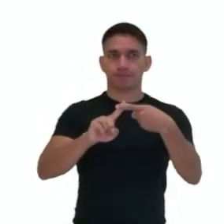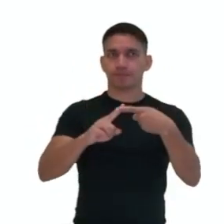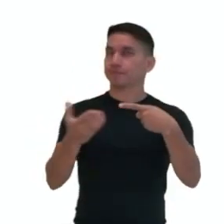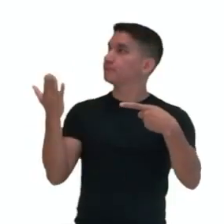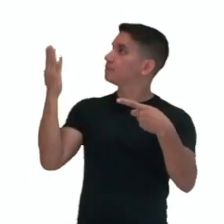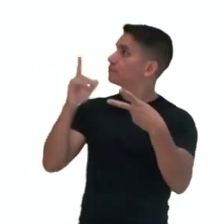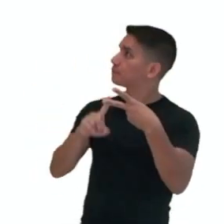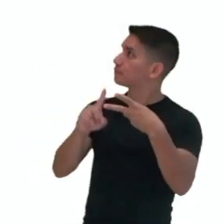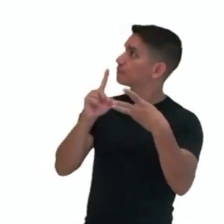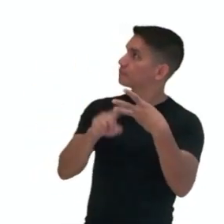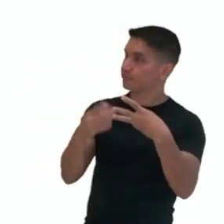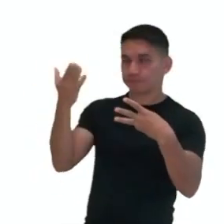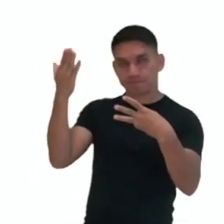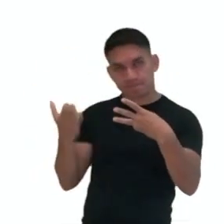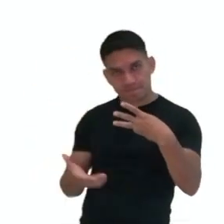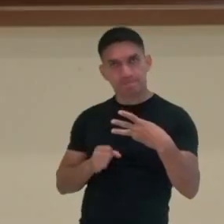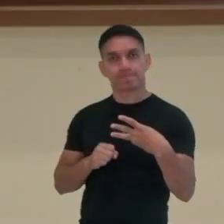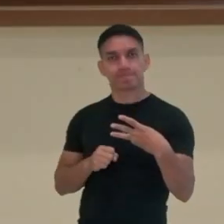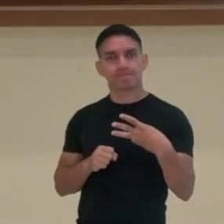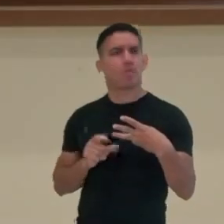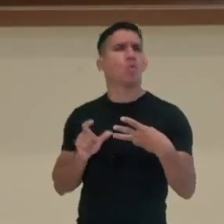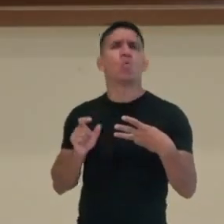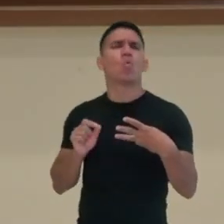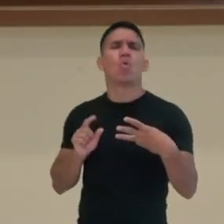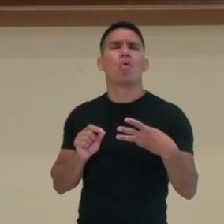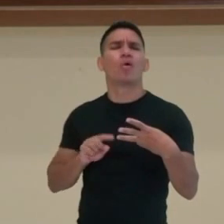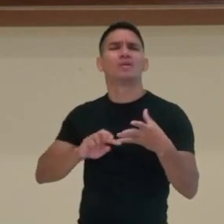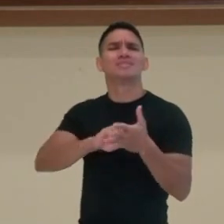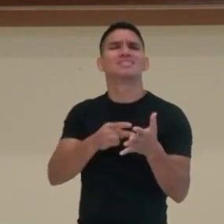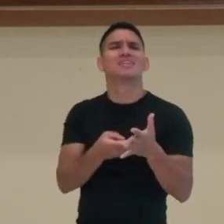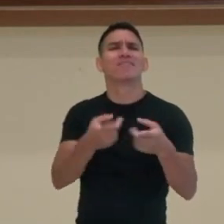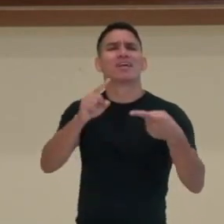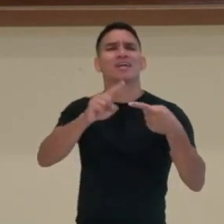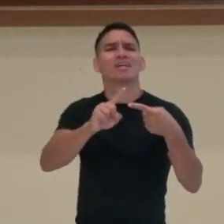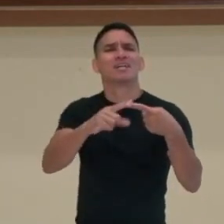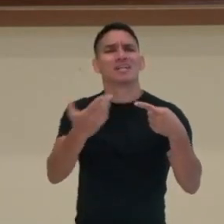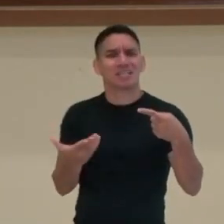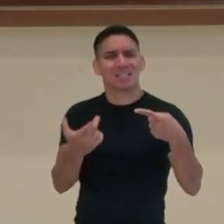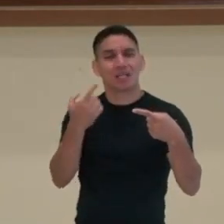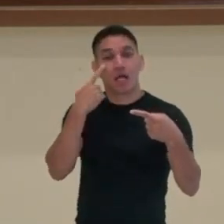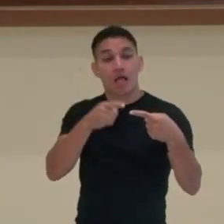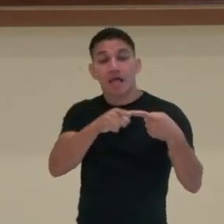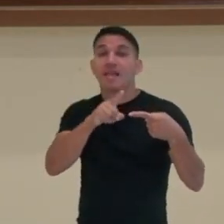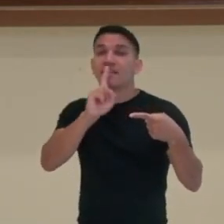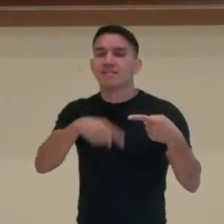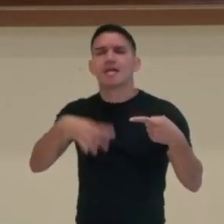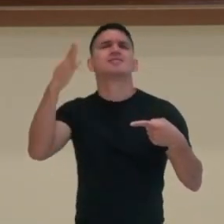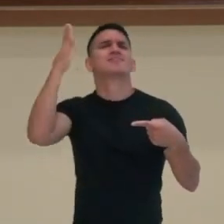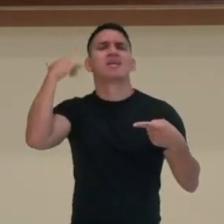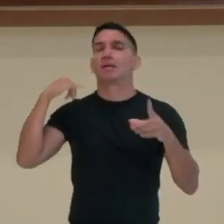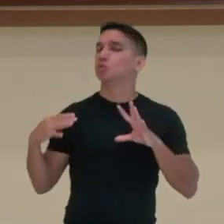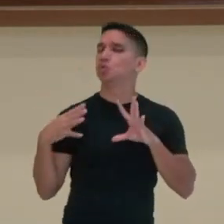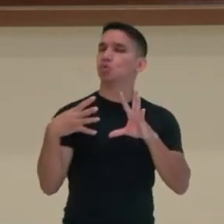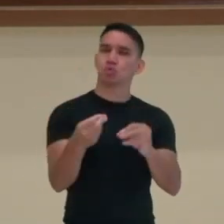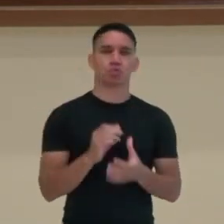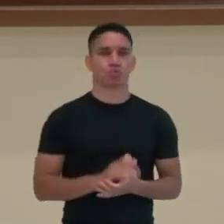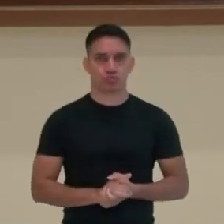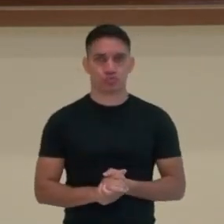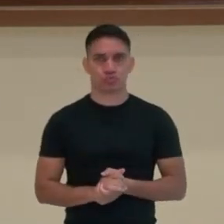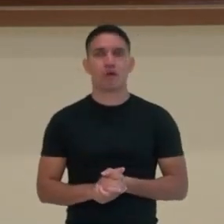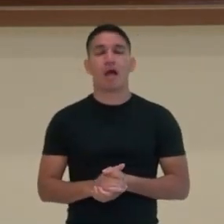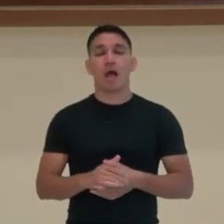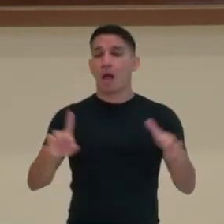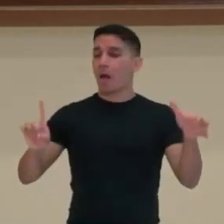onisciente, observador, personagem. O que vem a ser o narrador onisciente? É aquele que sabe tudo. O que o personagem